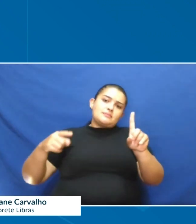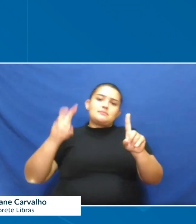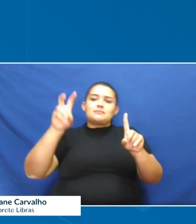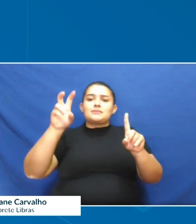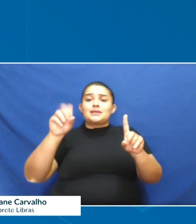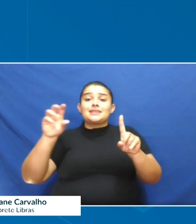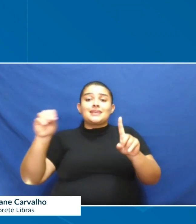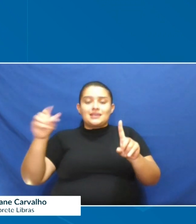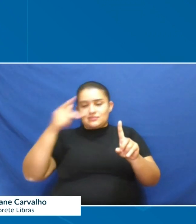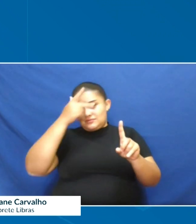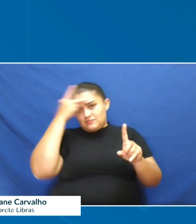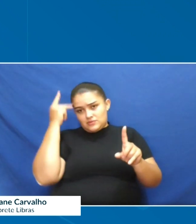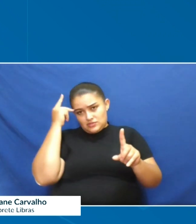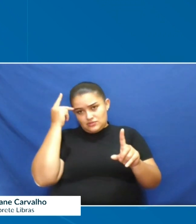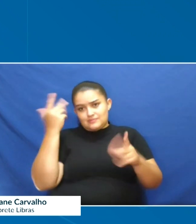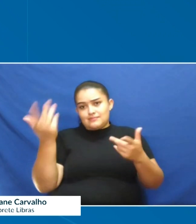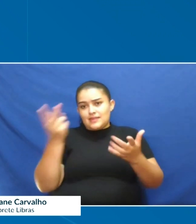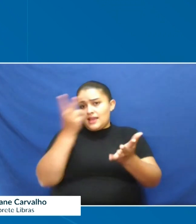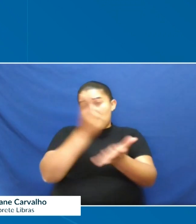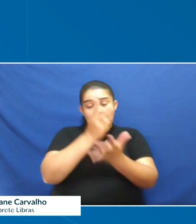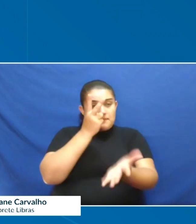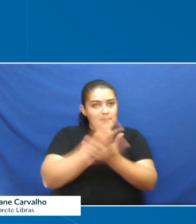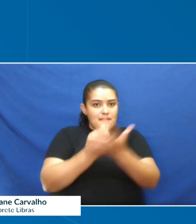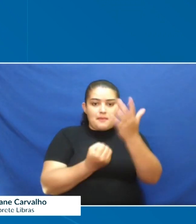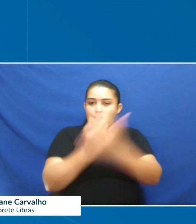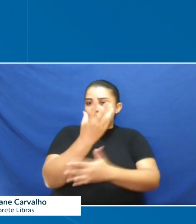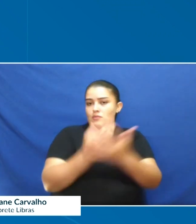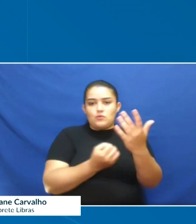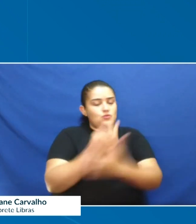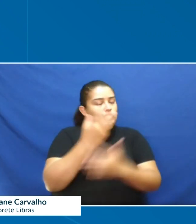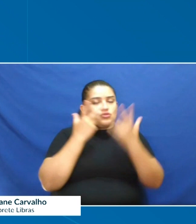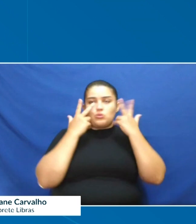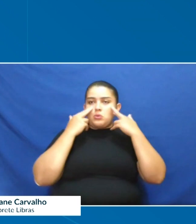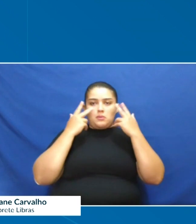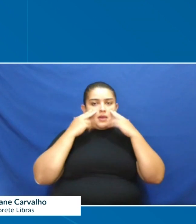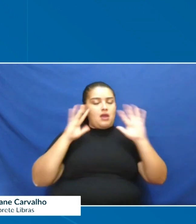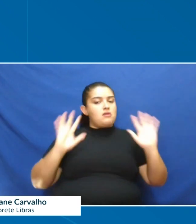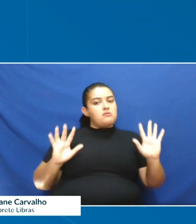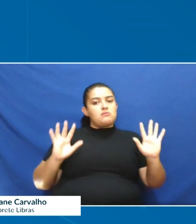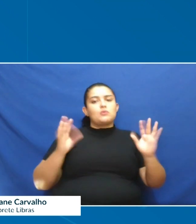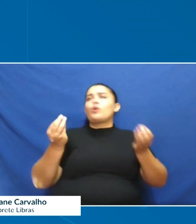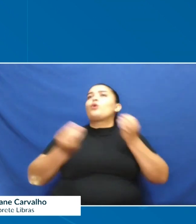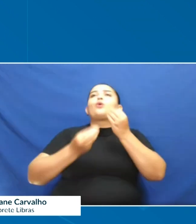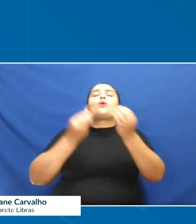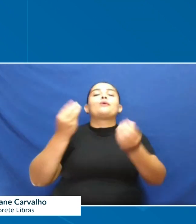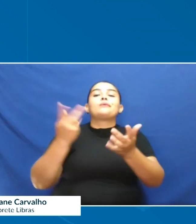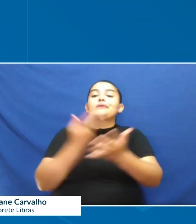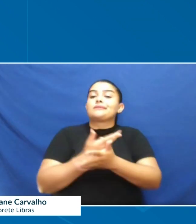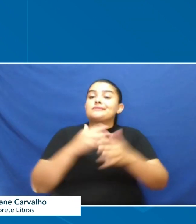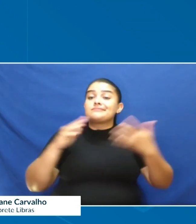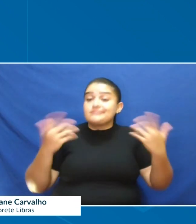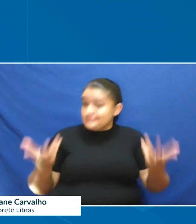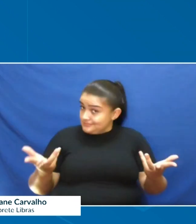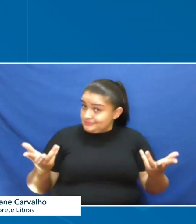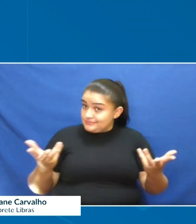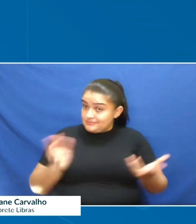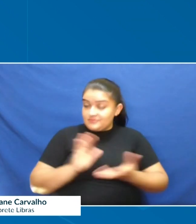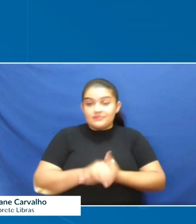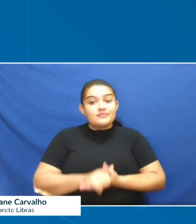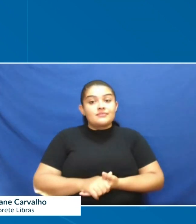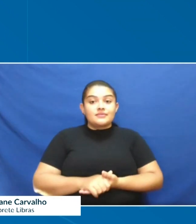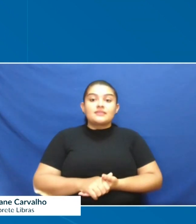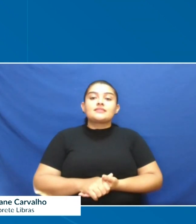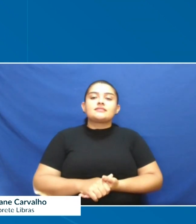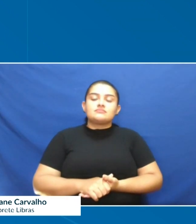500, com a mesma produtividade. Uhum. Como eu faço isso? Né? Aí tem